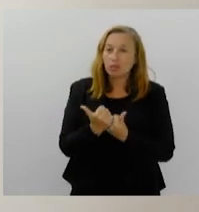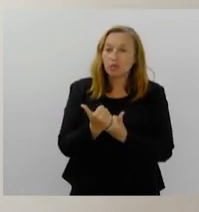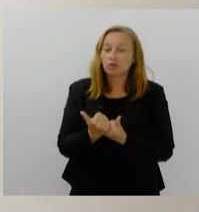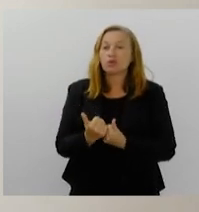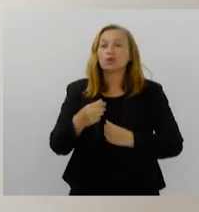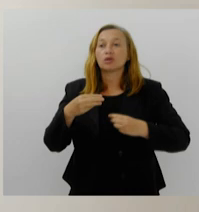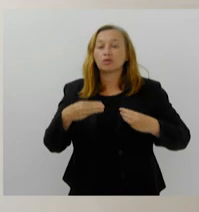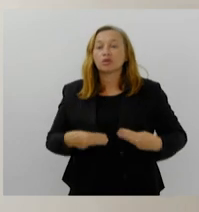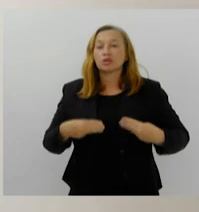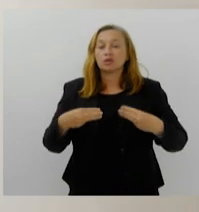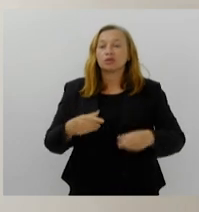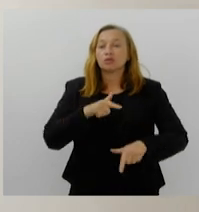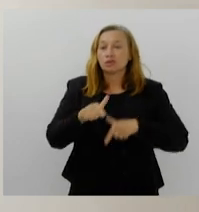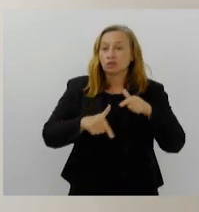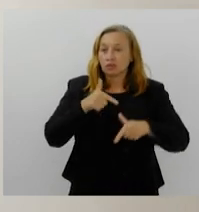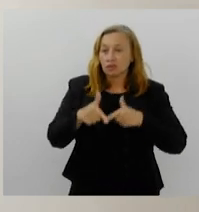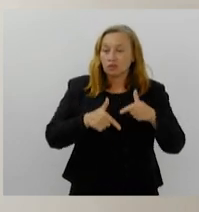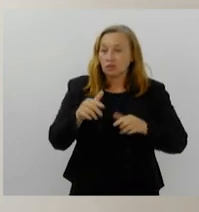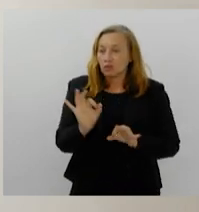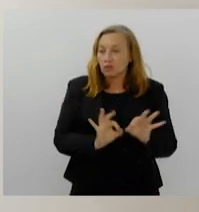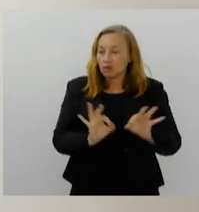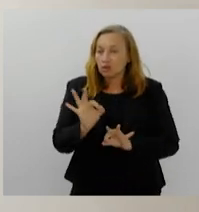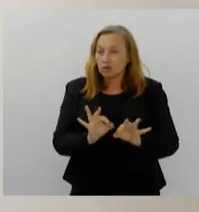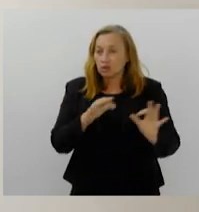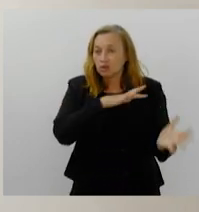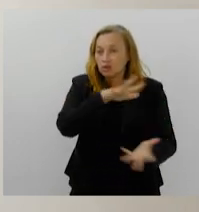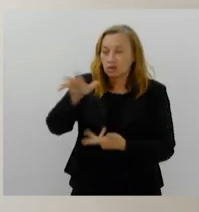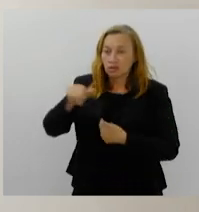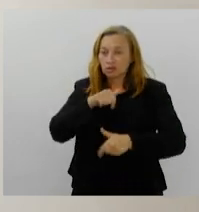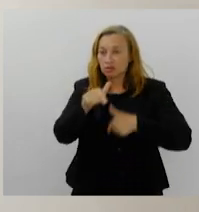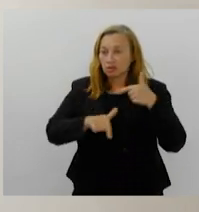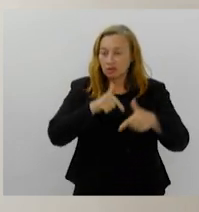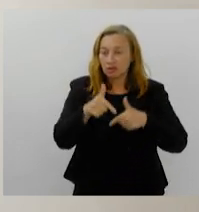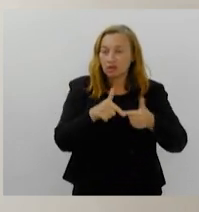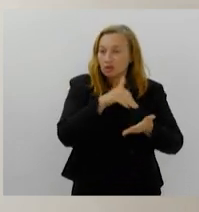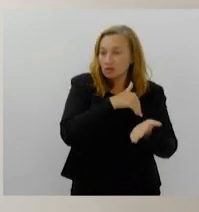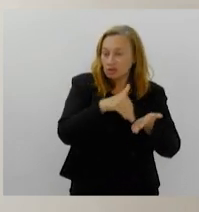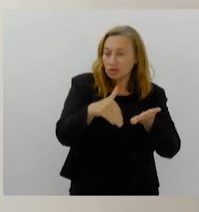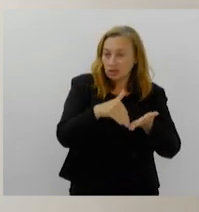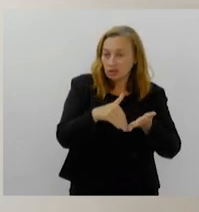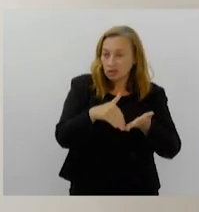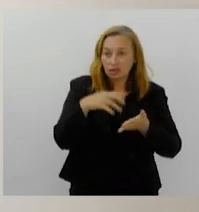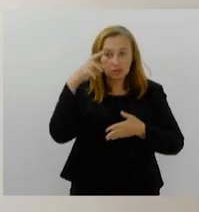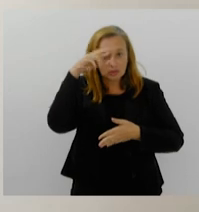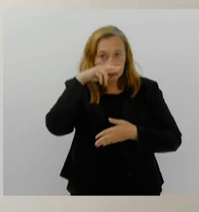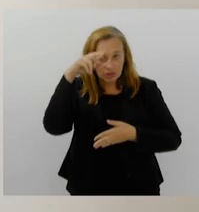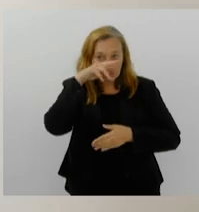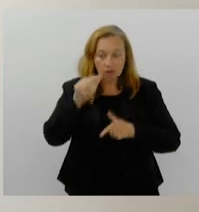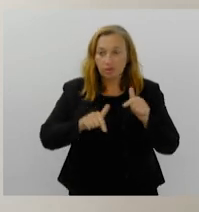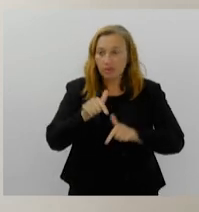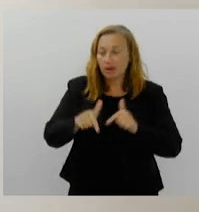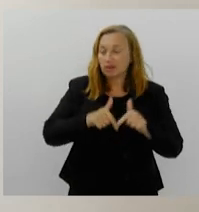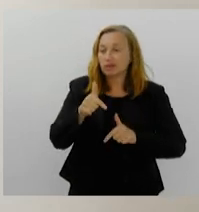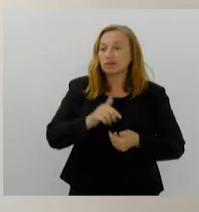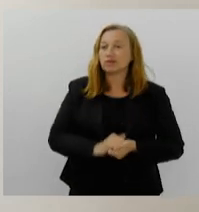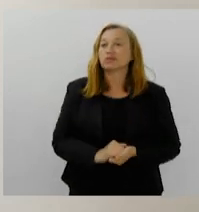o Ministério Público do Trabalho, Organização Internacional do Trabalho, a Secretaria de Inspeção do Trabalho. Na consolidação